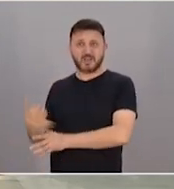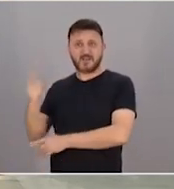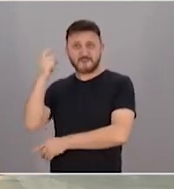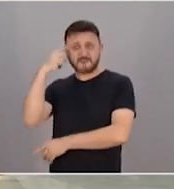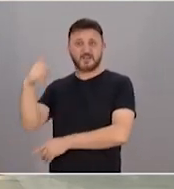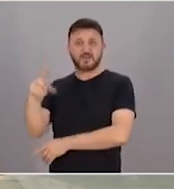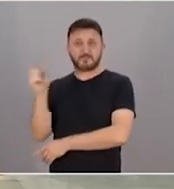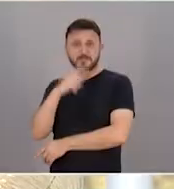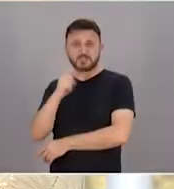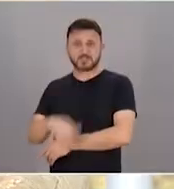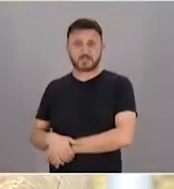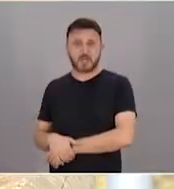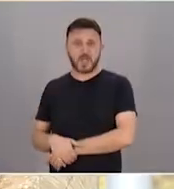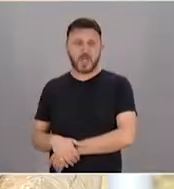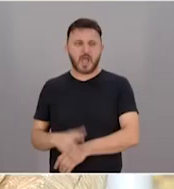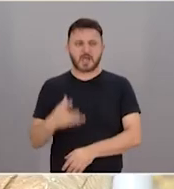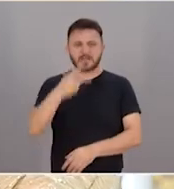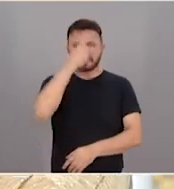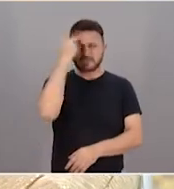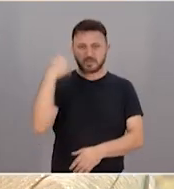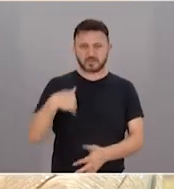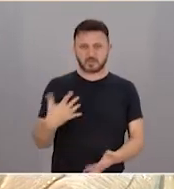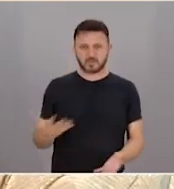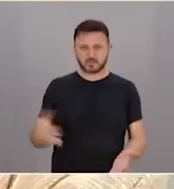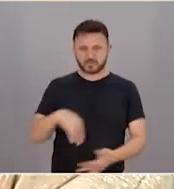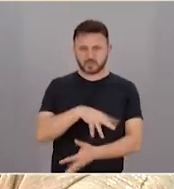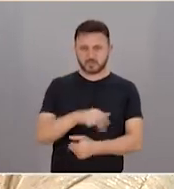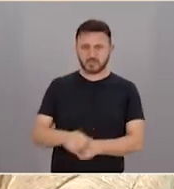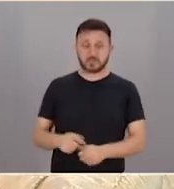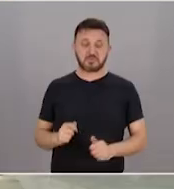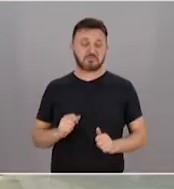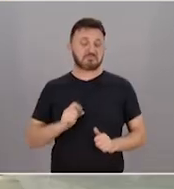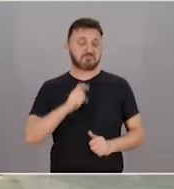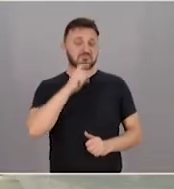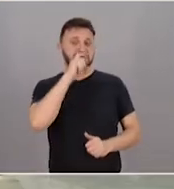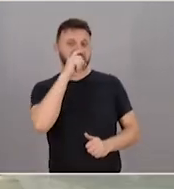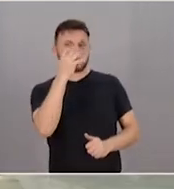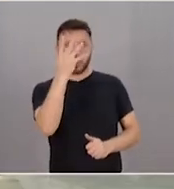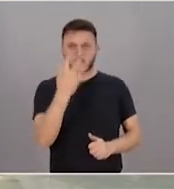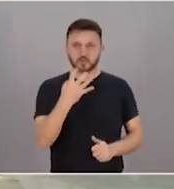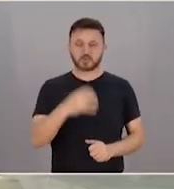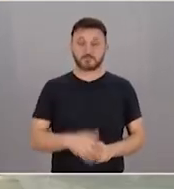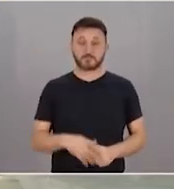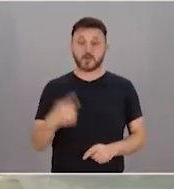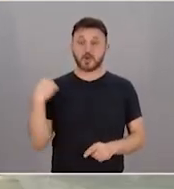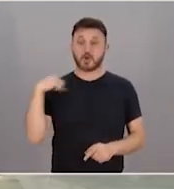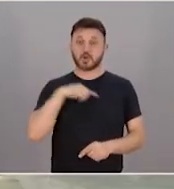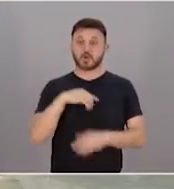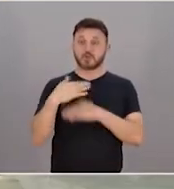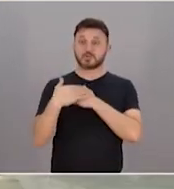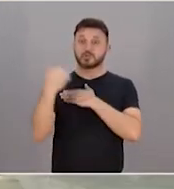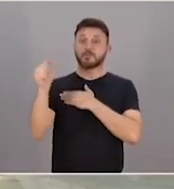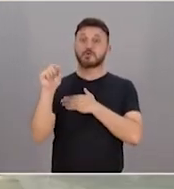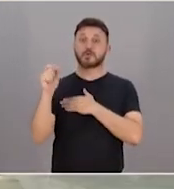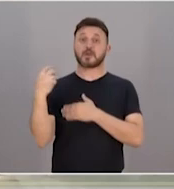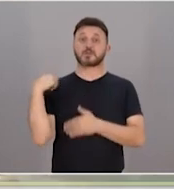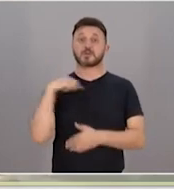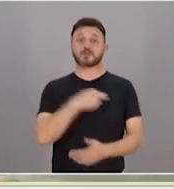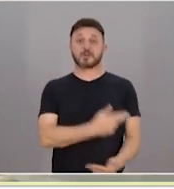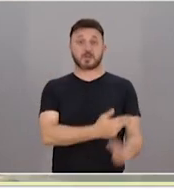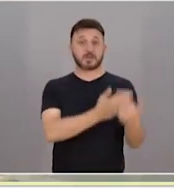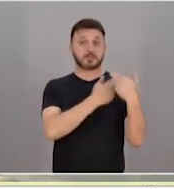Marcada por arrogância e ódio. Nós somos chamados à responsabilidade